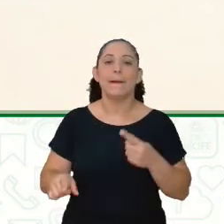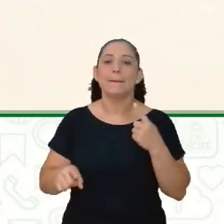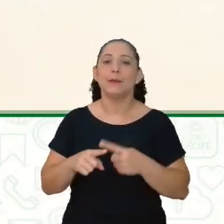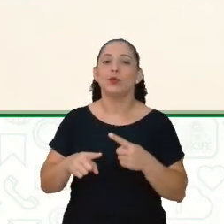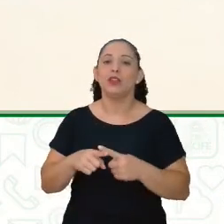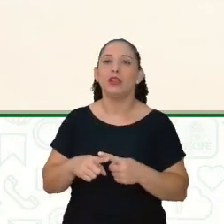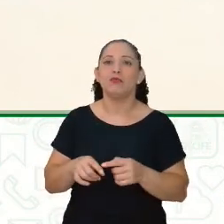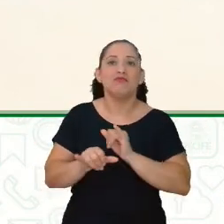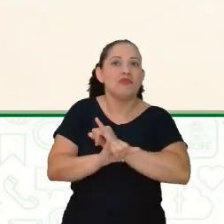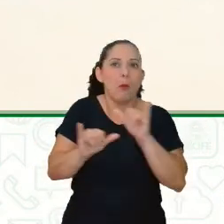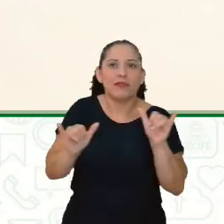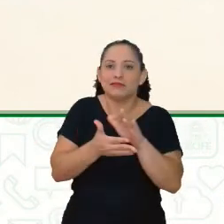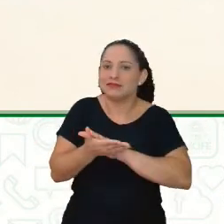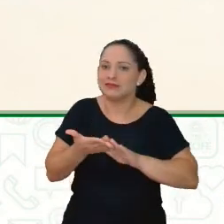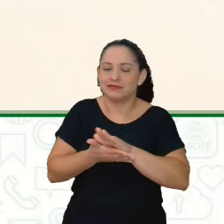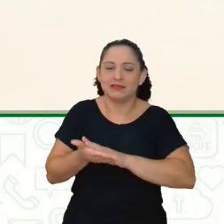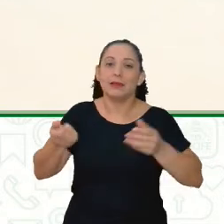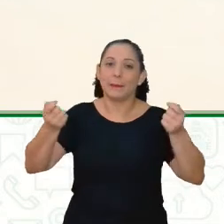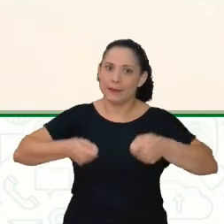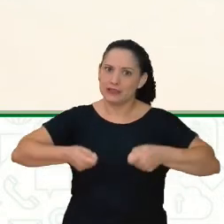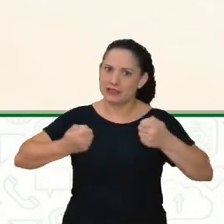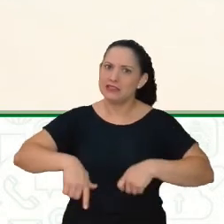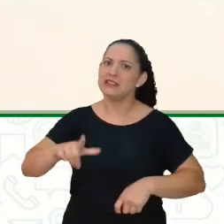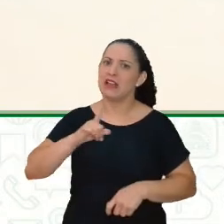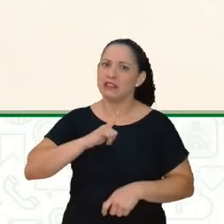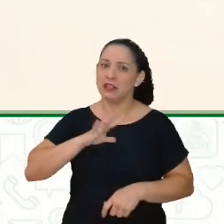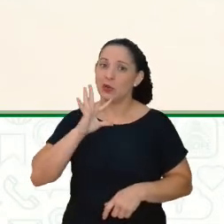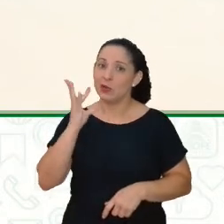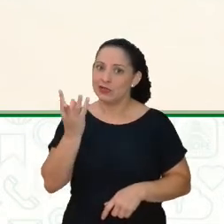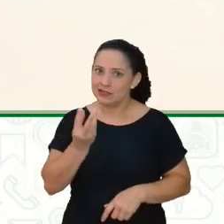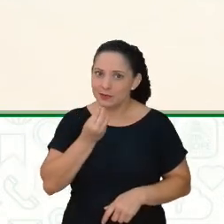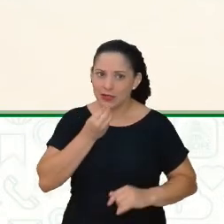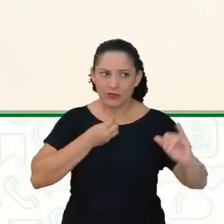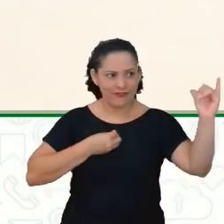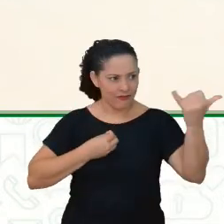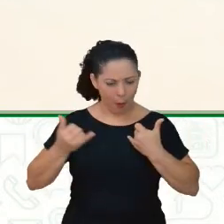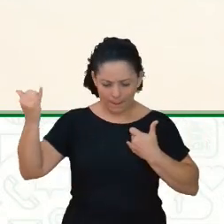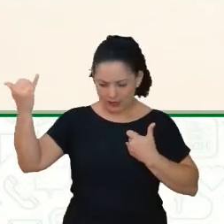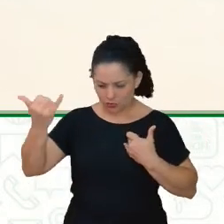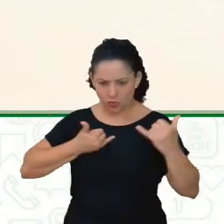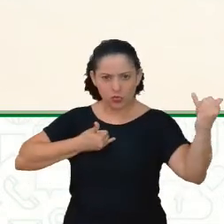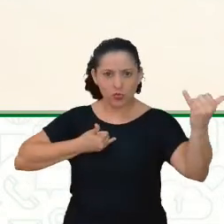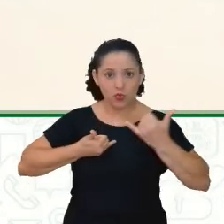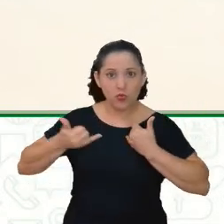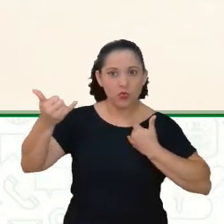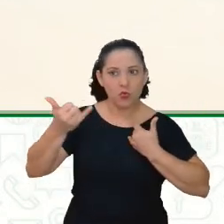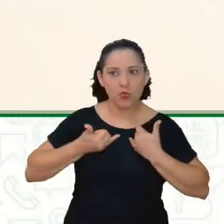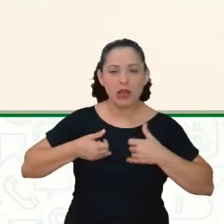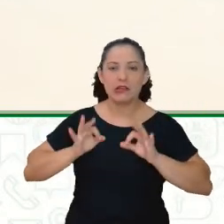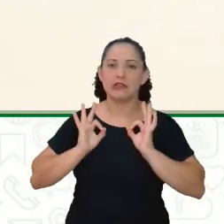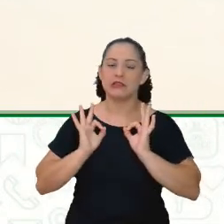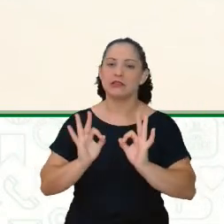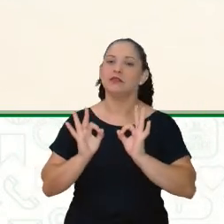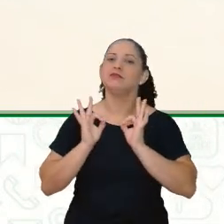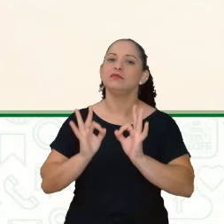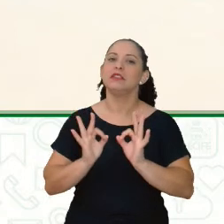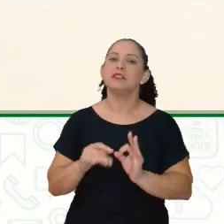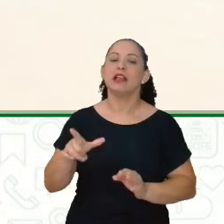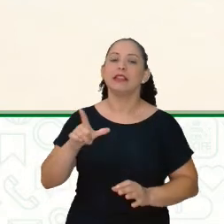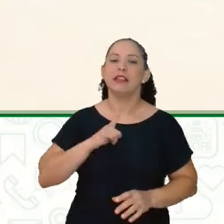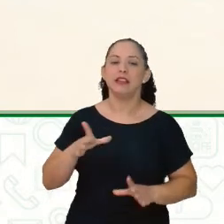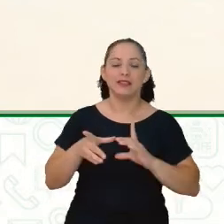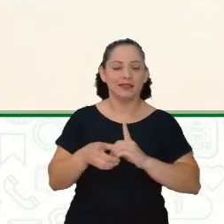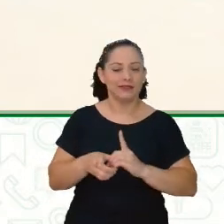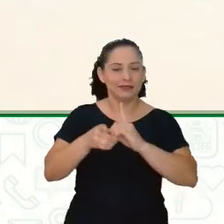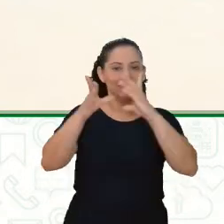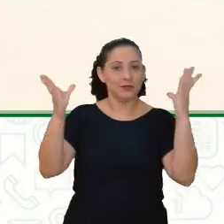o próprio nome diz. E a gente precisa ter cada vez mais informações para garantir essa